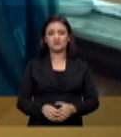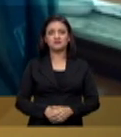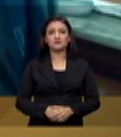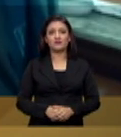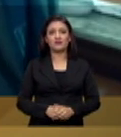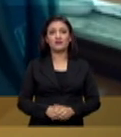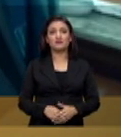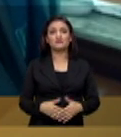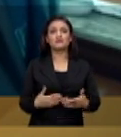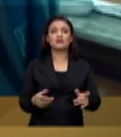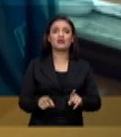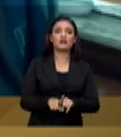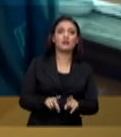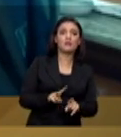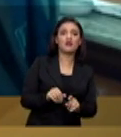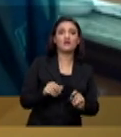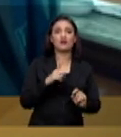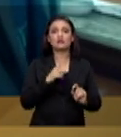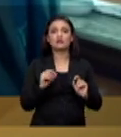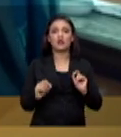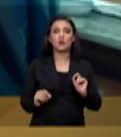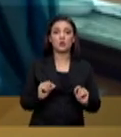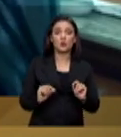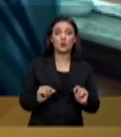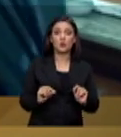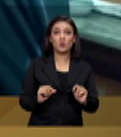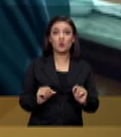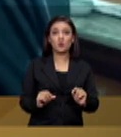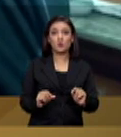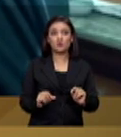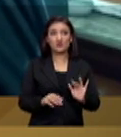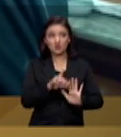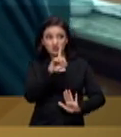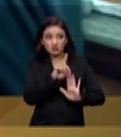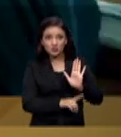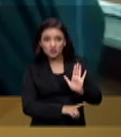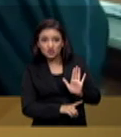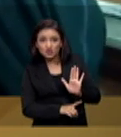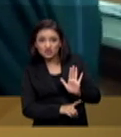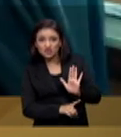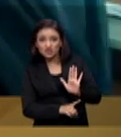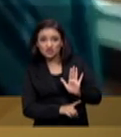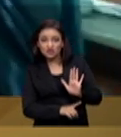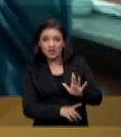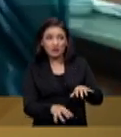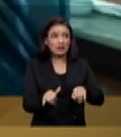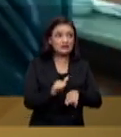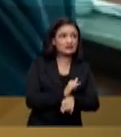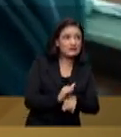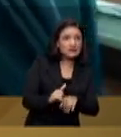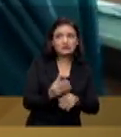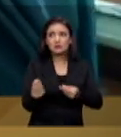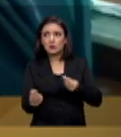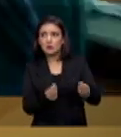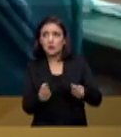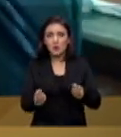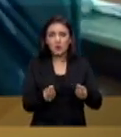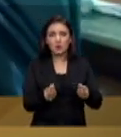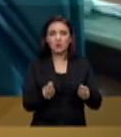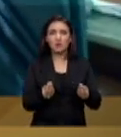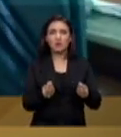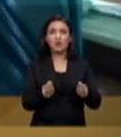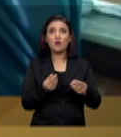teremos a variação quanto ao direito instrumental. Direito instrumental que visa, acima de tudo,